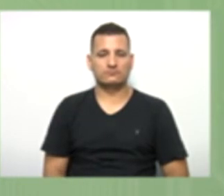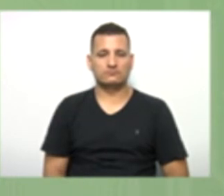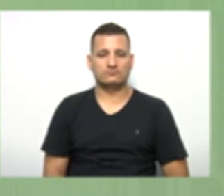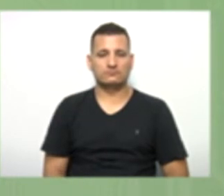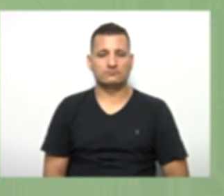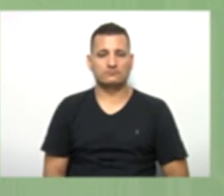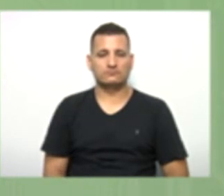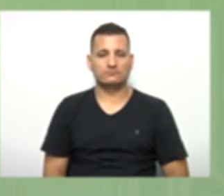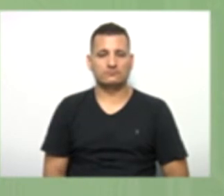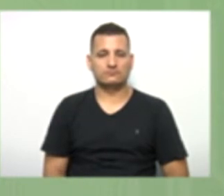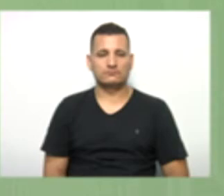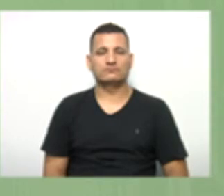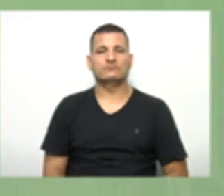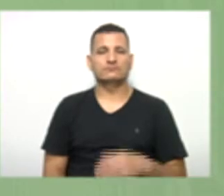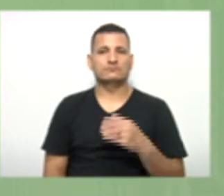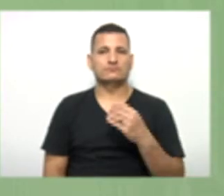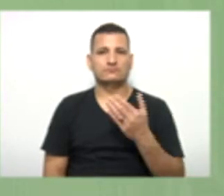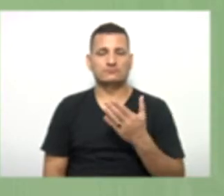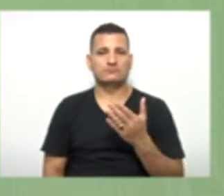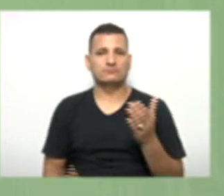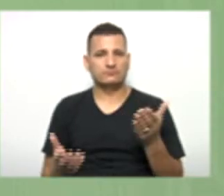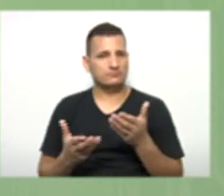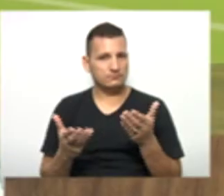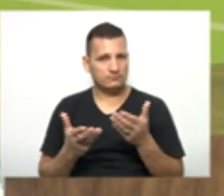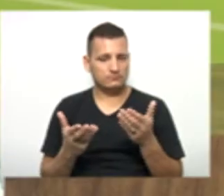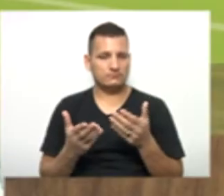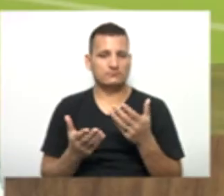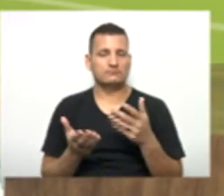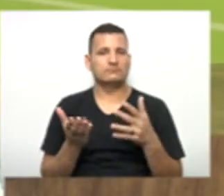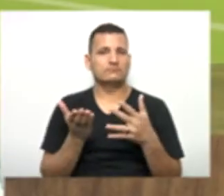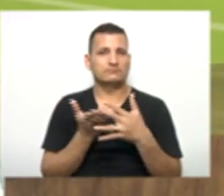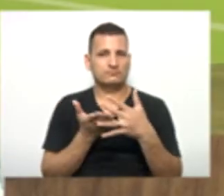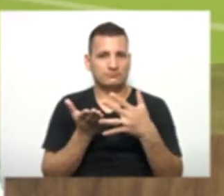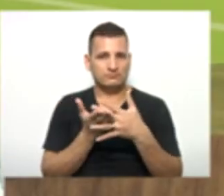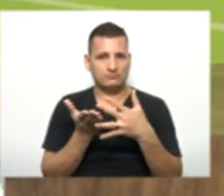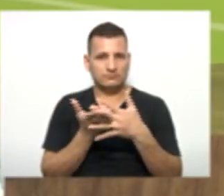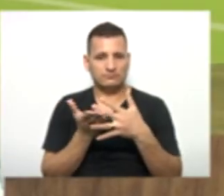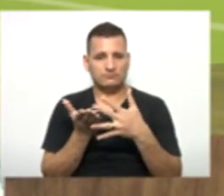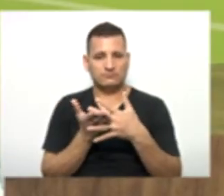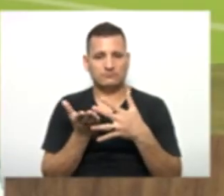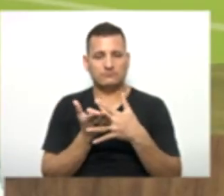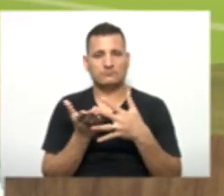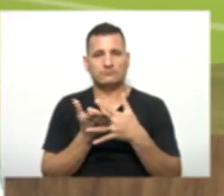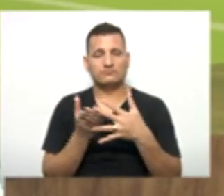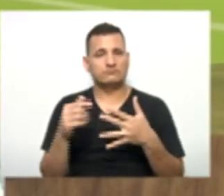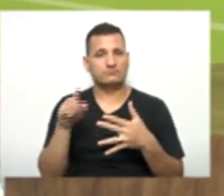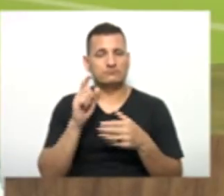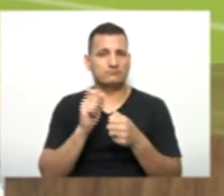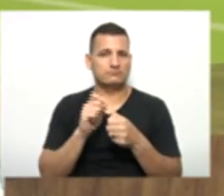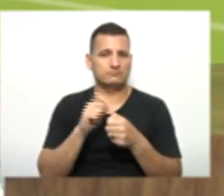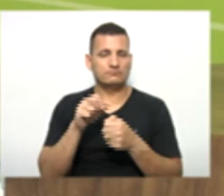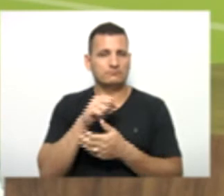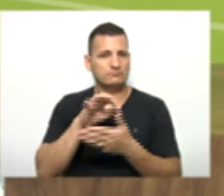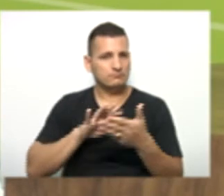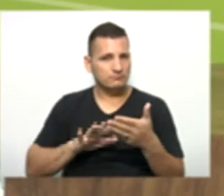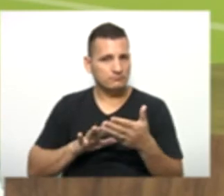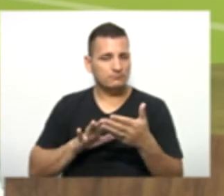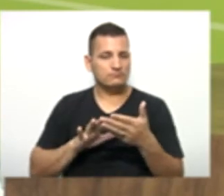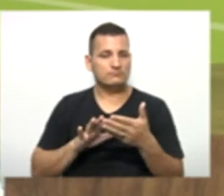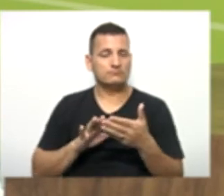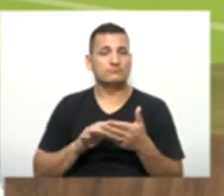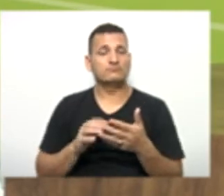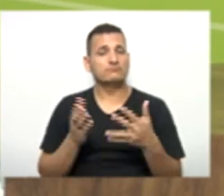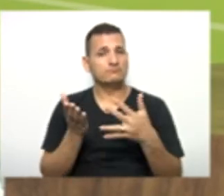Então, professora, agora a gente vai fazer um intervalo, né, que é para vocês terem tempo de realizar as atividades. E